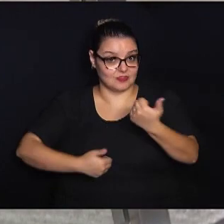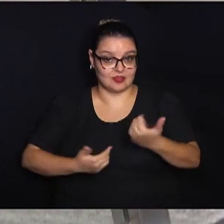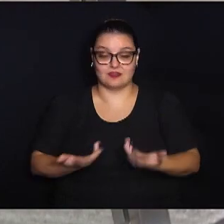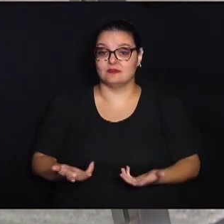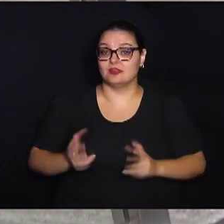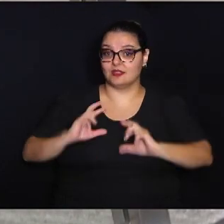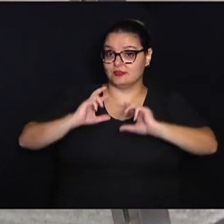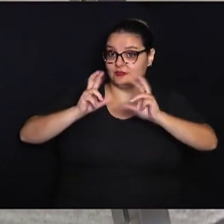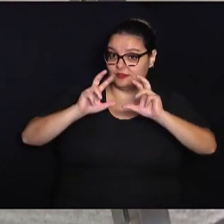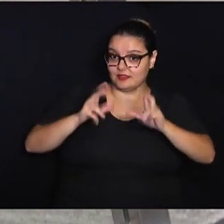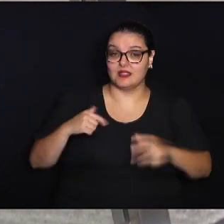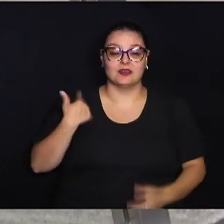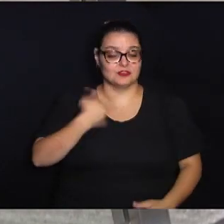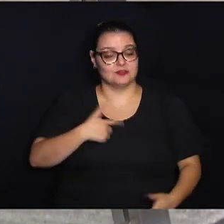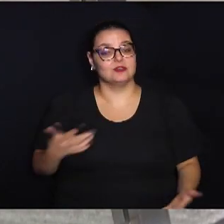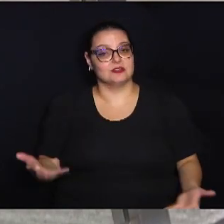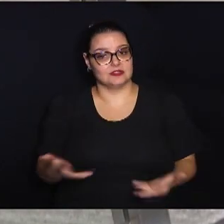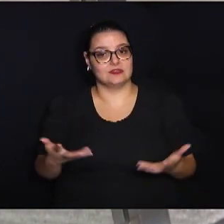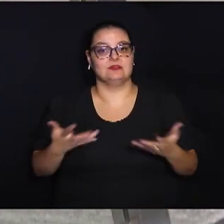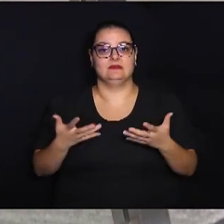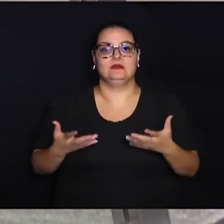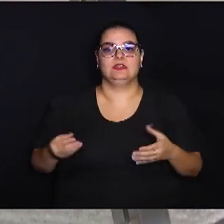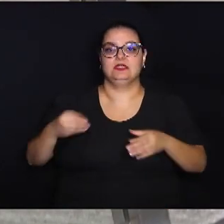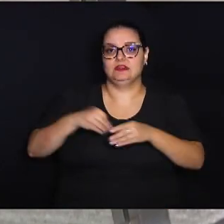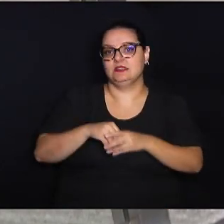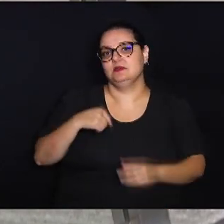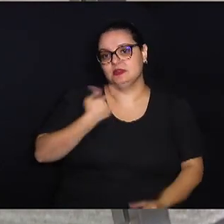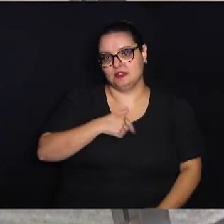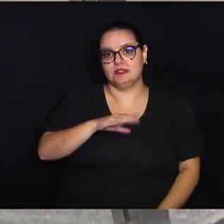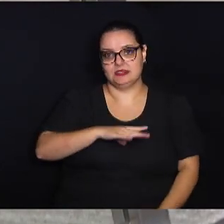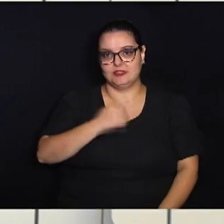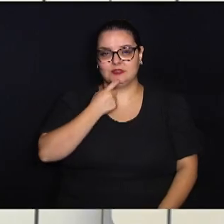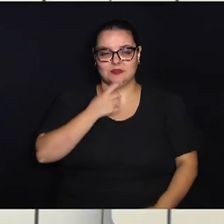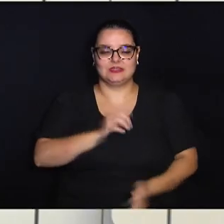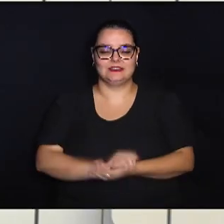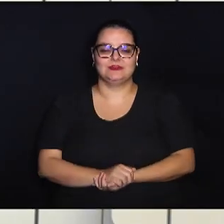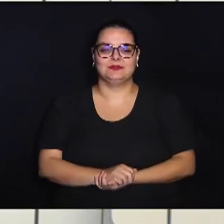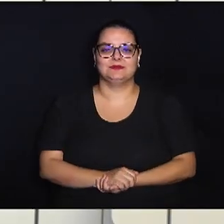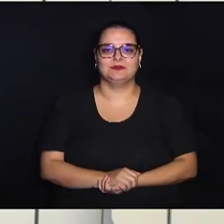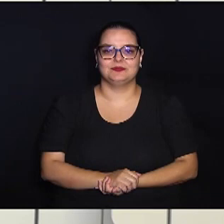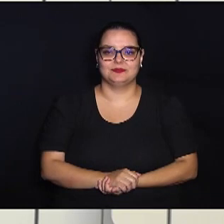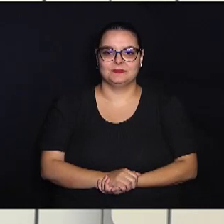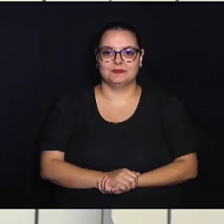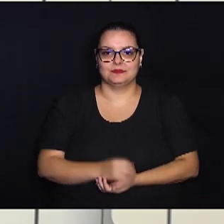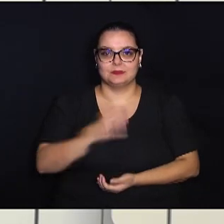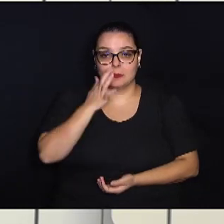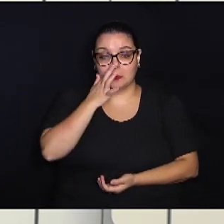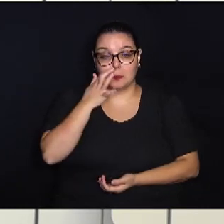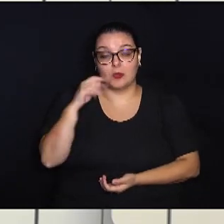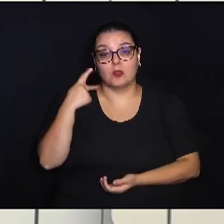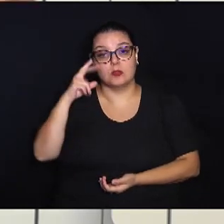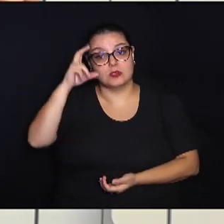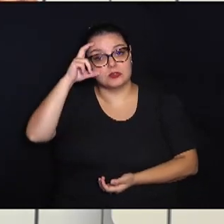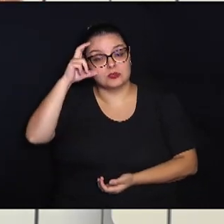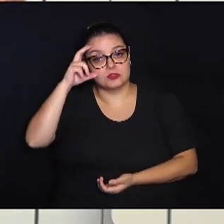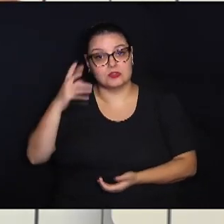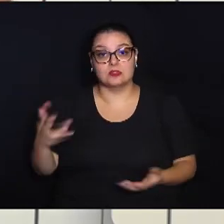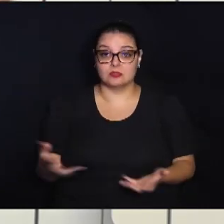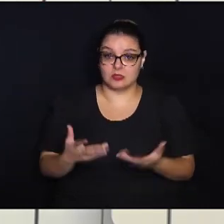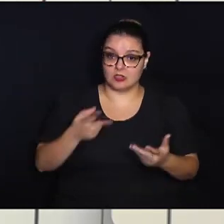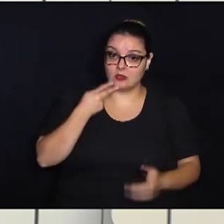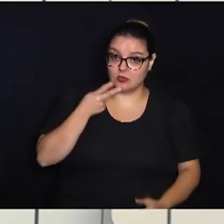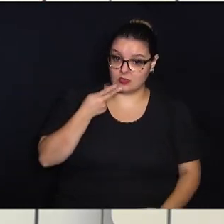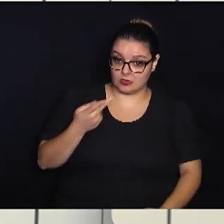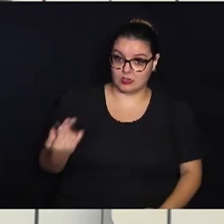vôlei, a gente tem que incentivar e trazer isso para nossa cidade de Campinas. O vereador Carlinhos Camelo ainda enfatiza